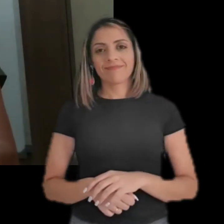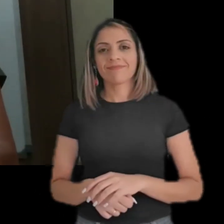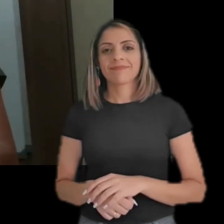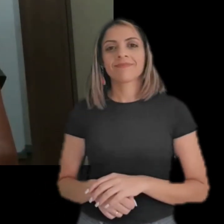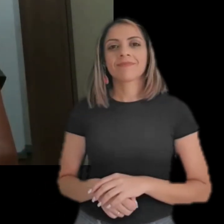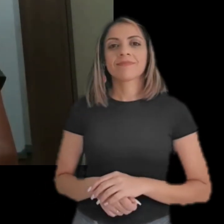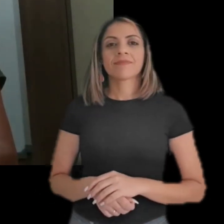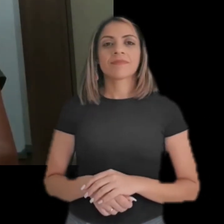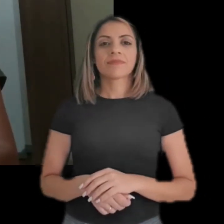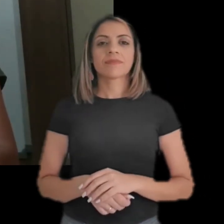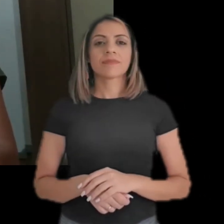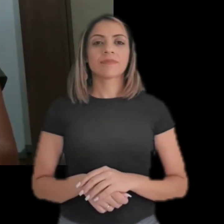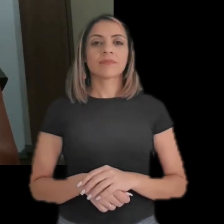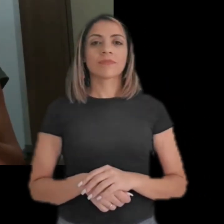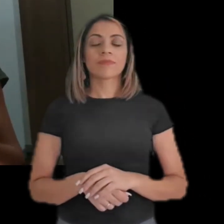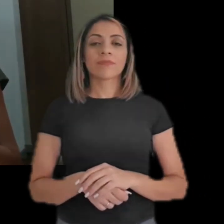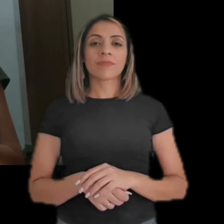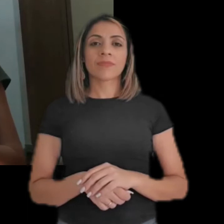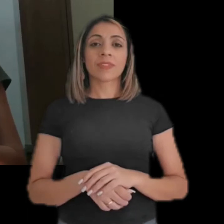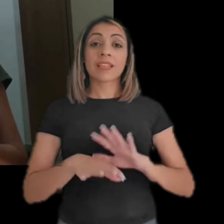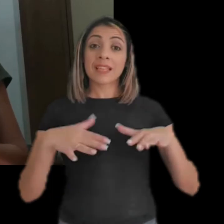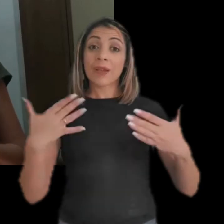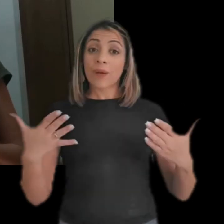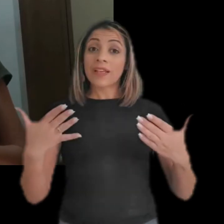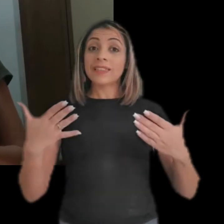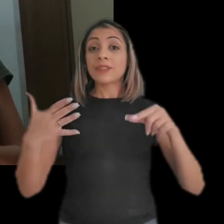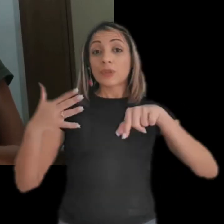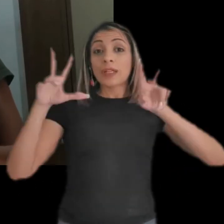Então, isso é sobre a visão humana, tá? Esse sentido da visão.